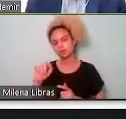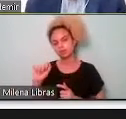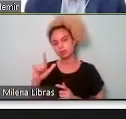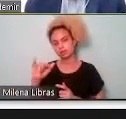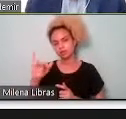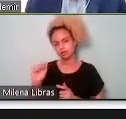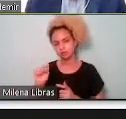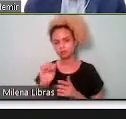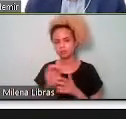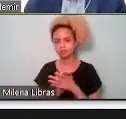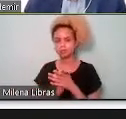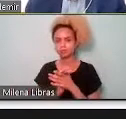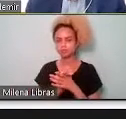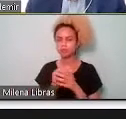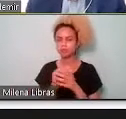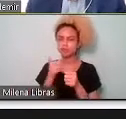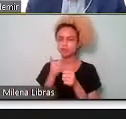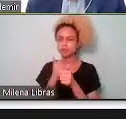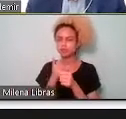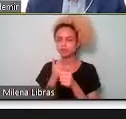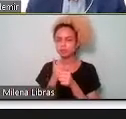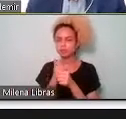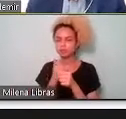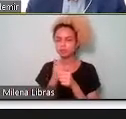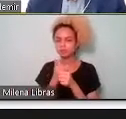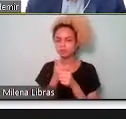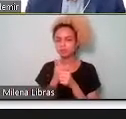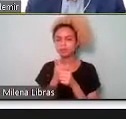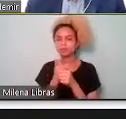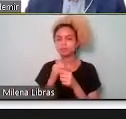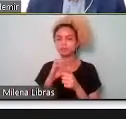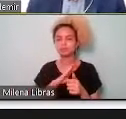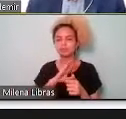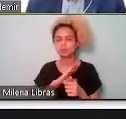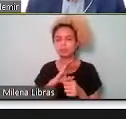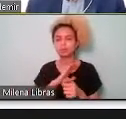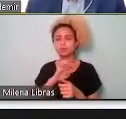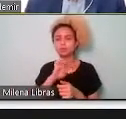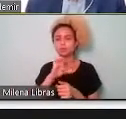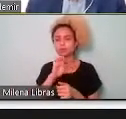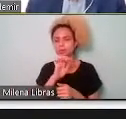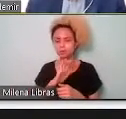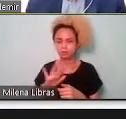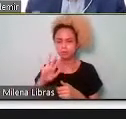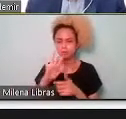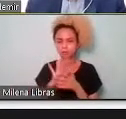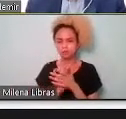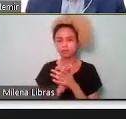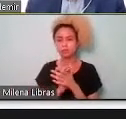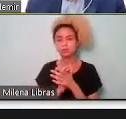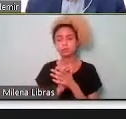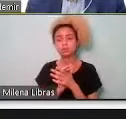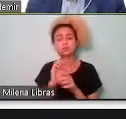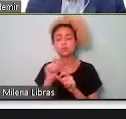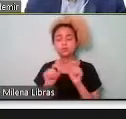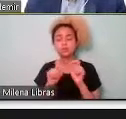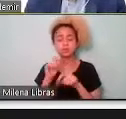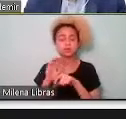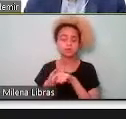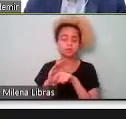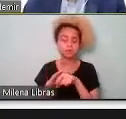E aí ficaram em pé Portugal e Espanha. O que fazer com essa demais torre? Se a fundação